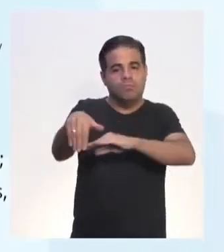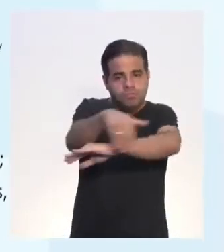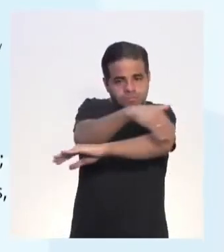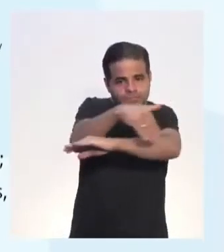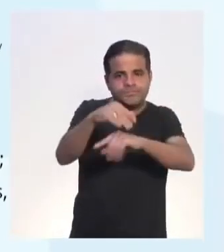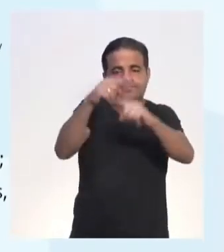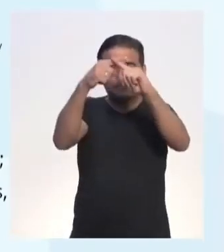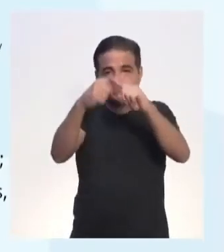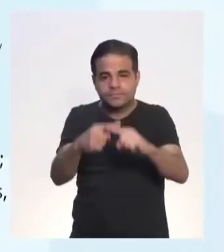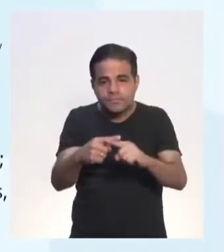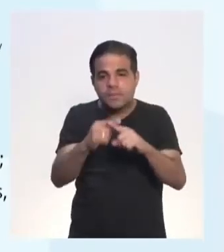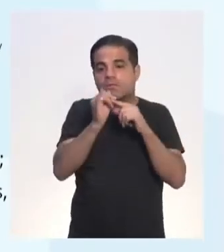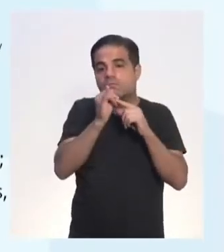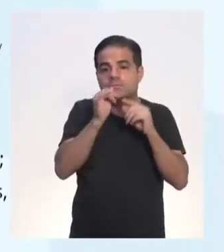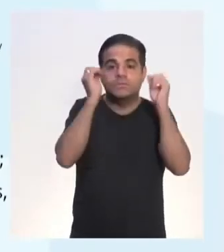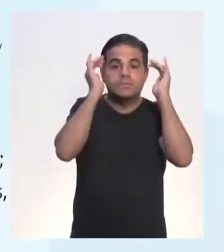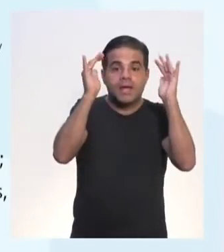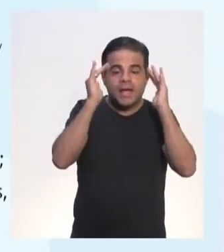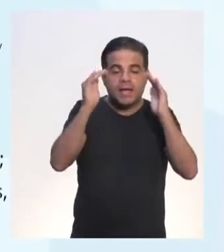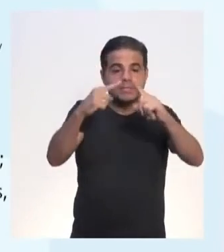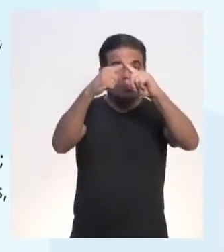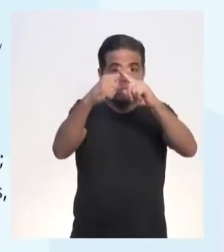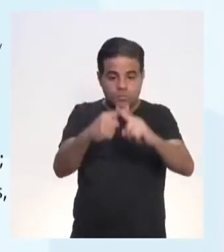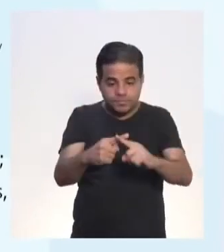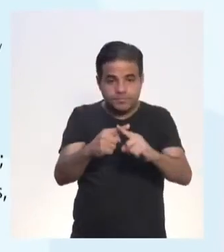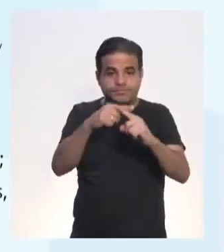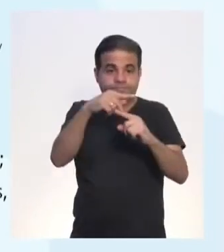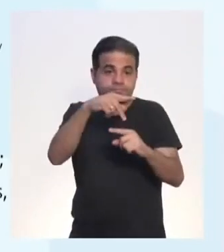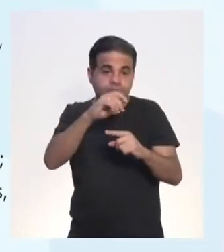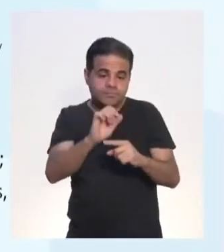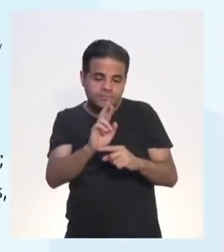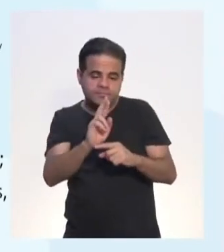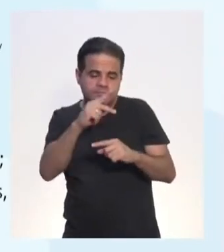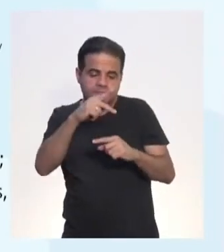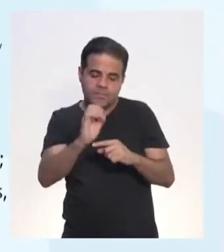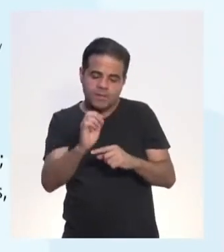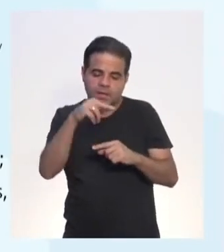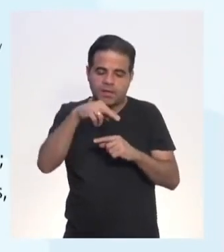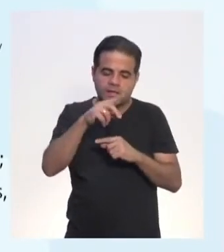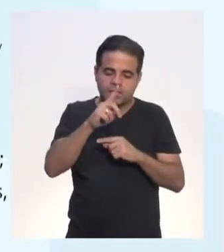né? Quando a gente pensa num cruzamento perpendicular,